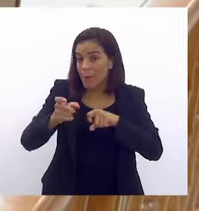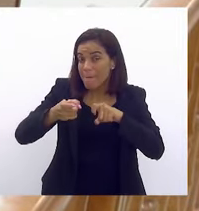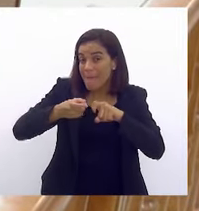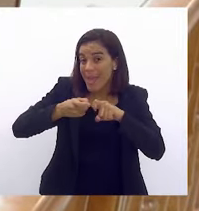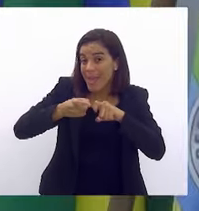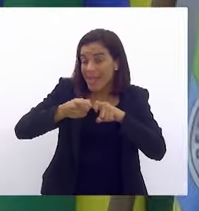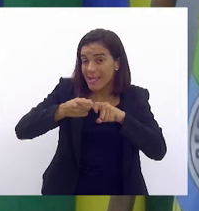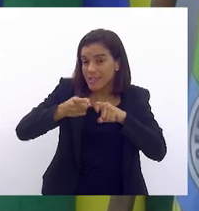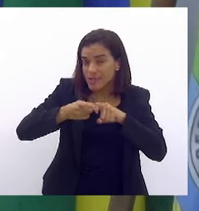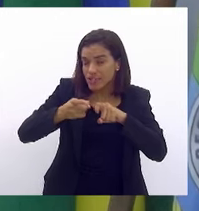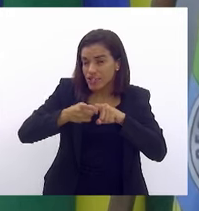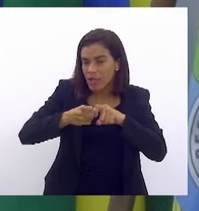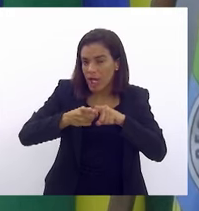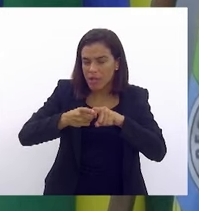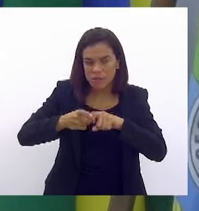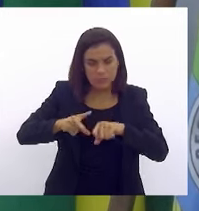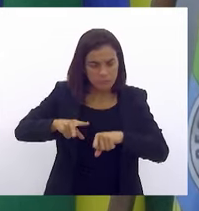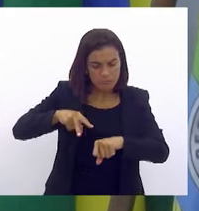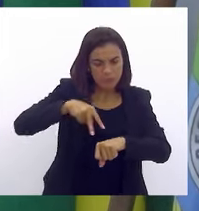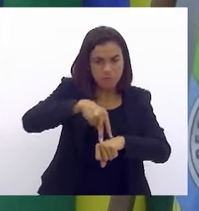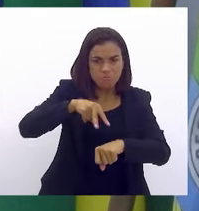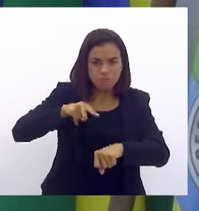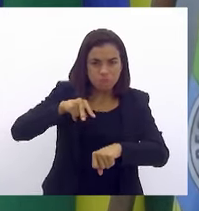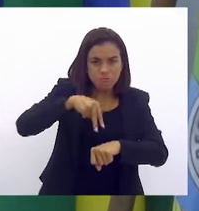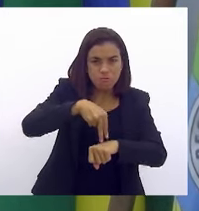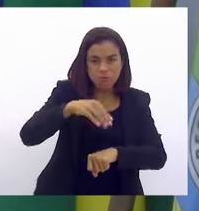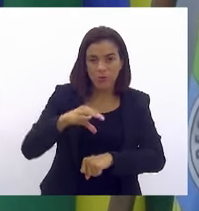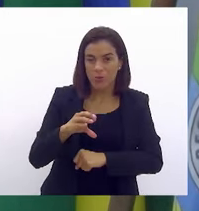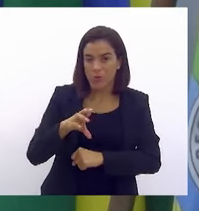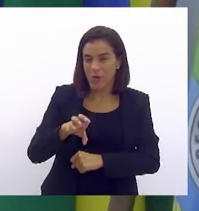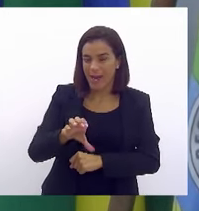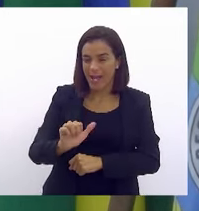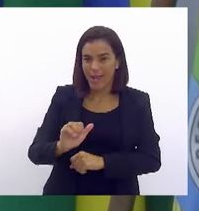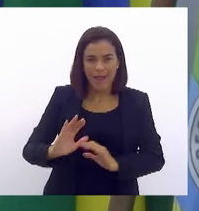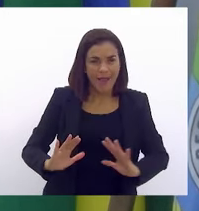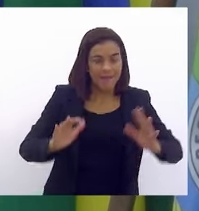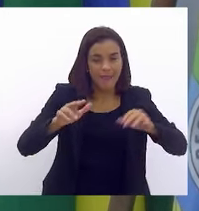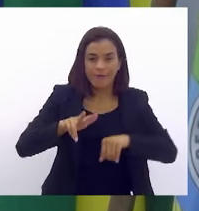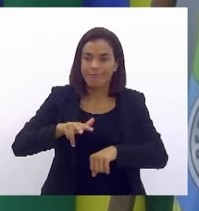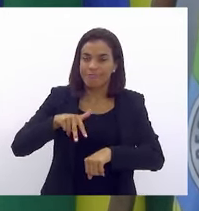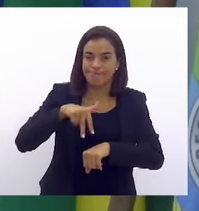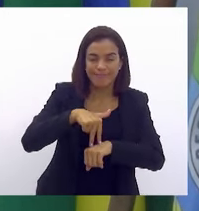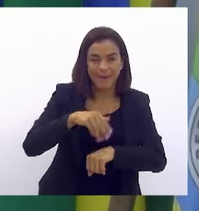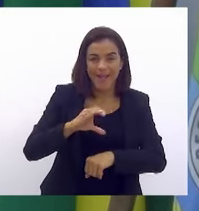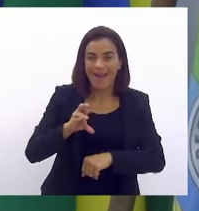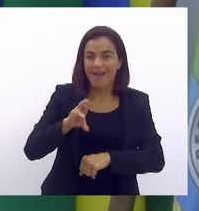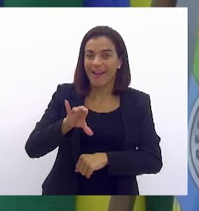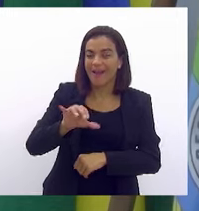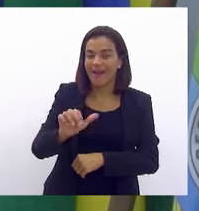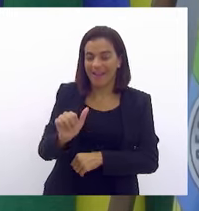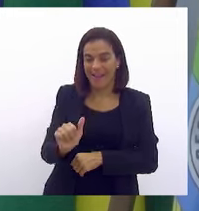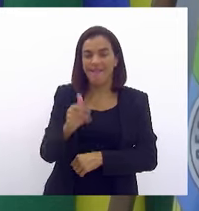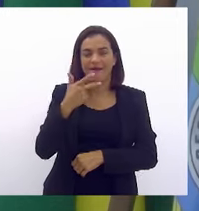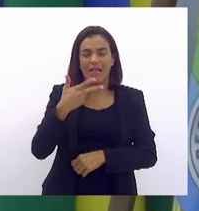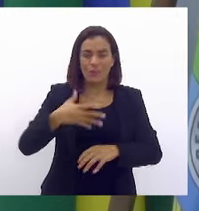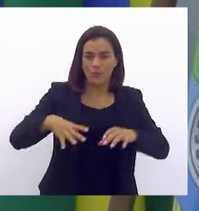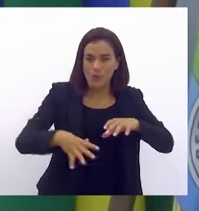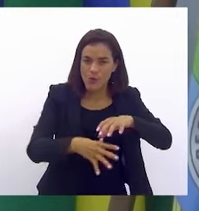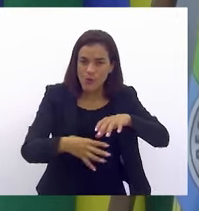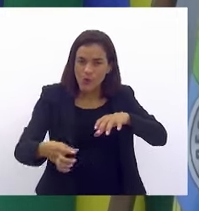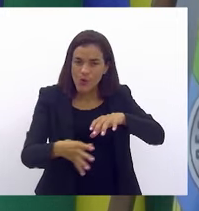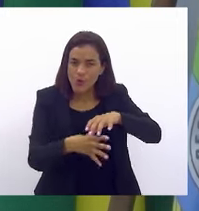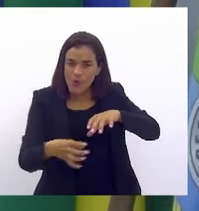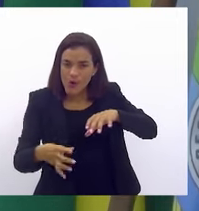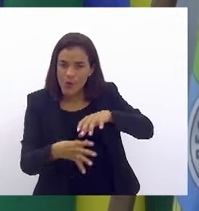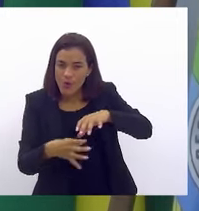era uma médica, ela estava sempre lá no CREA. Tudo que era evento do CREA, estava a doutora May lá, falando de drenagem, das obras dos